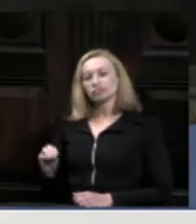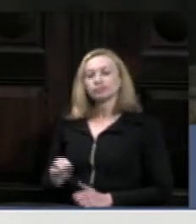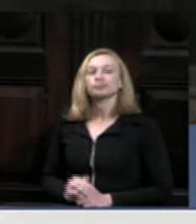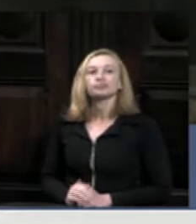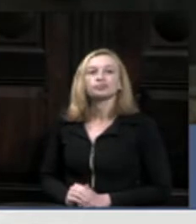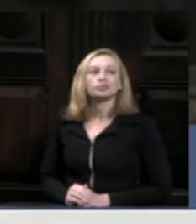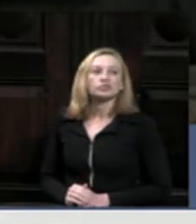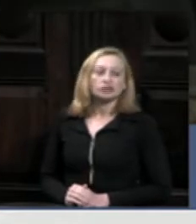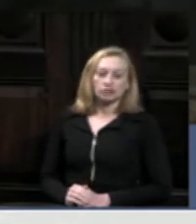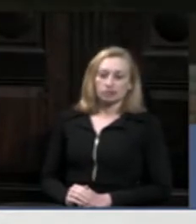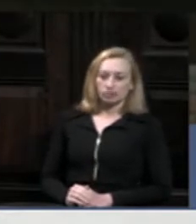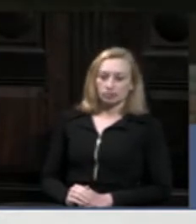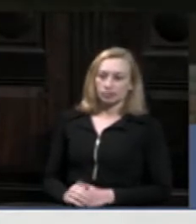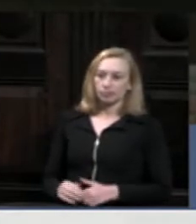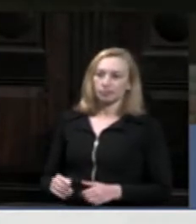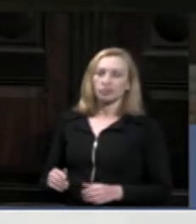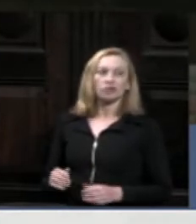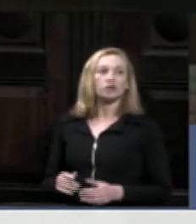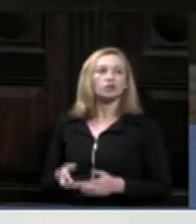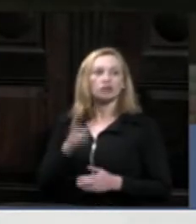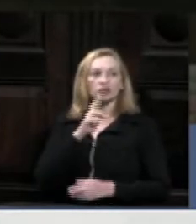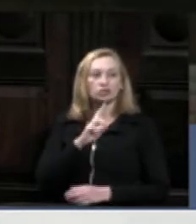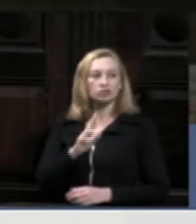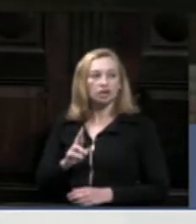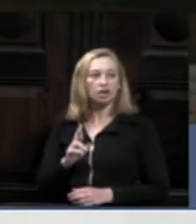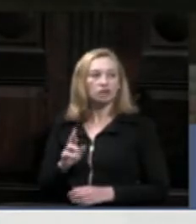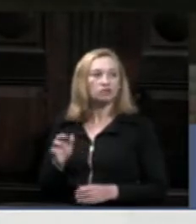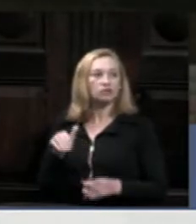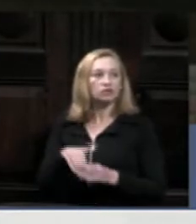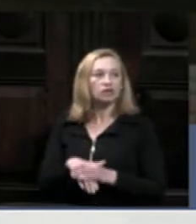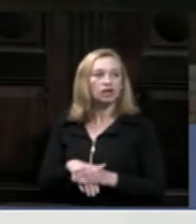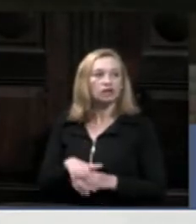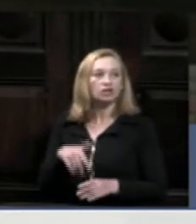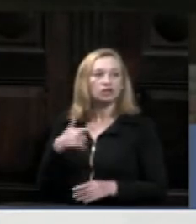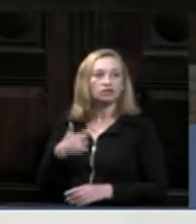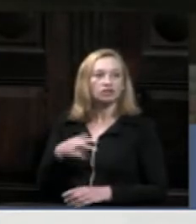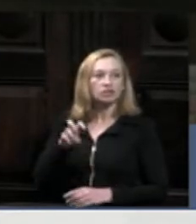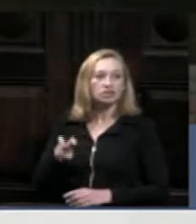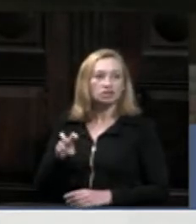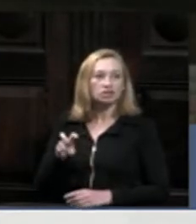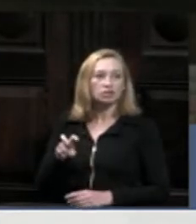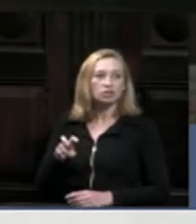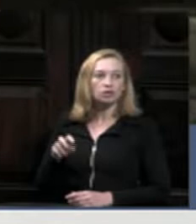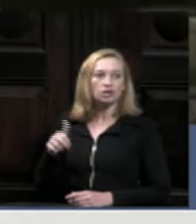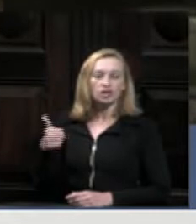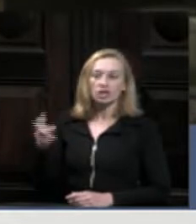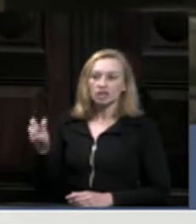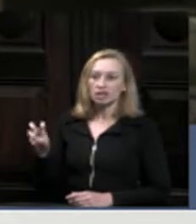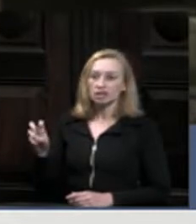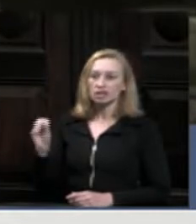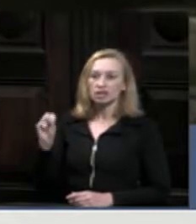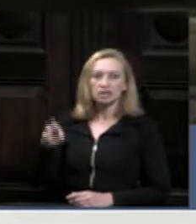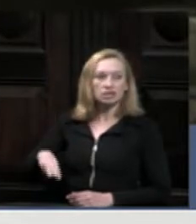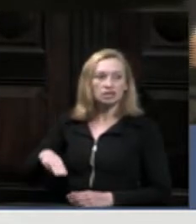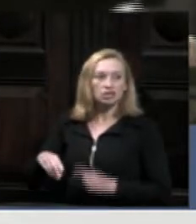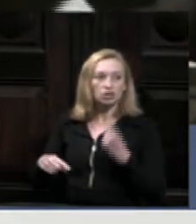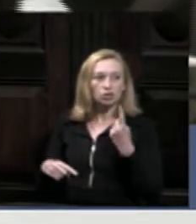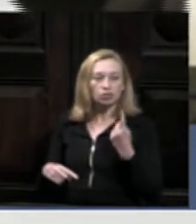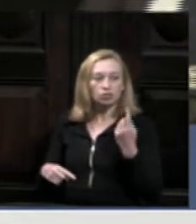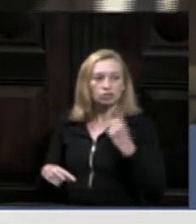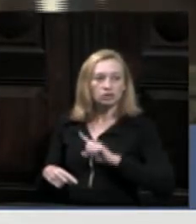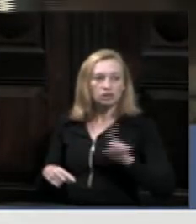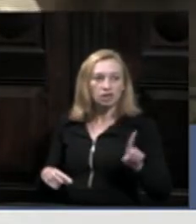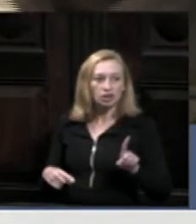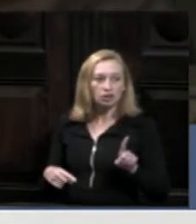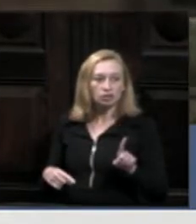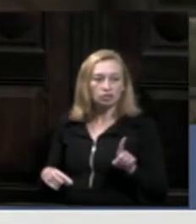Presidência proclama o resultado. Votaram 25 senhores deputados, 15 sim, 1 não e 9